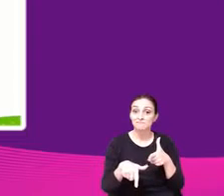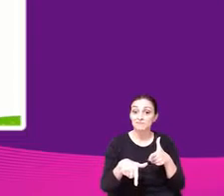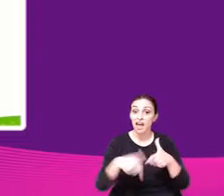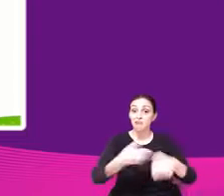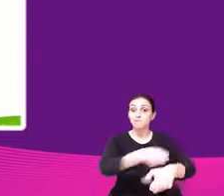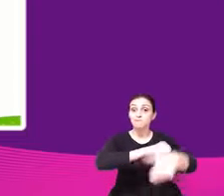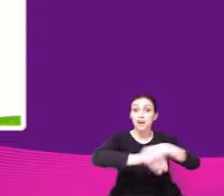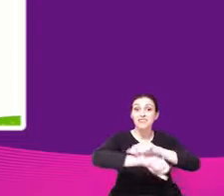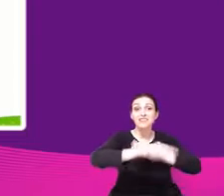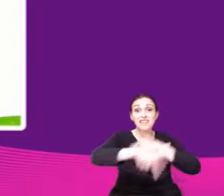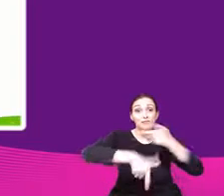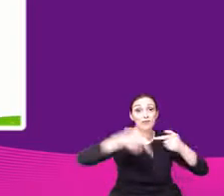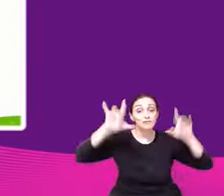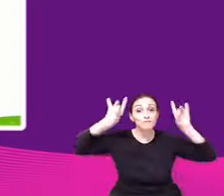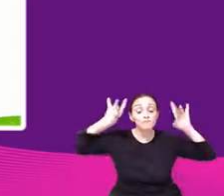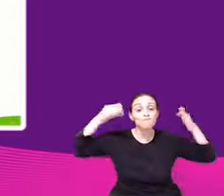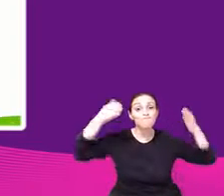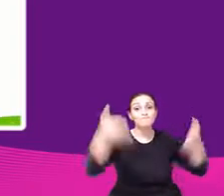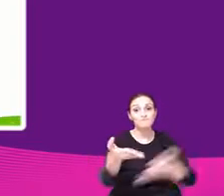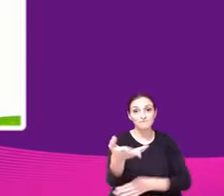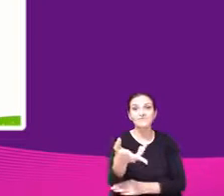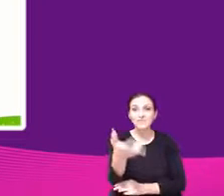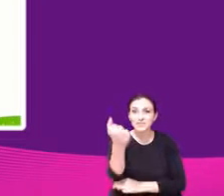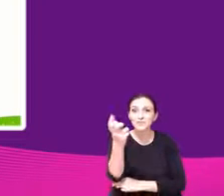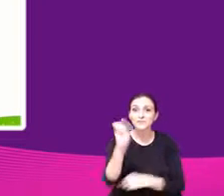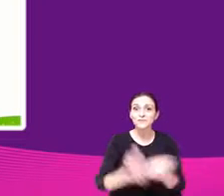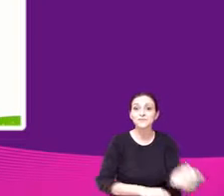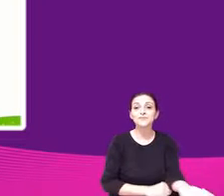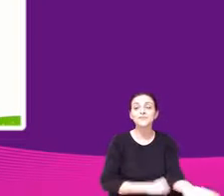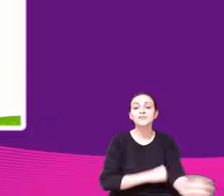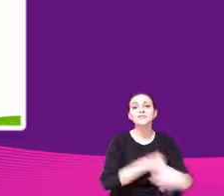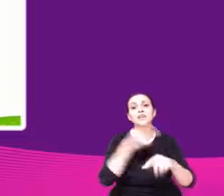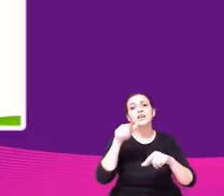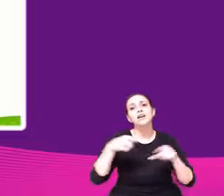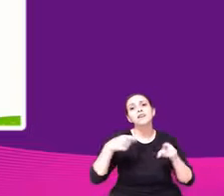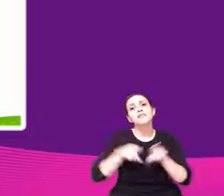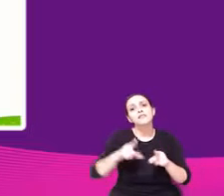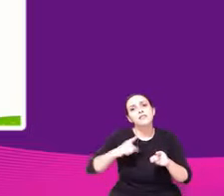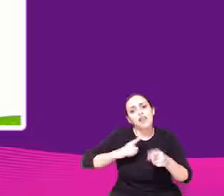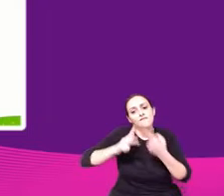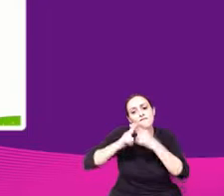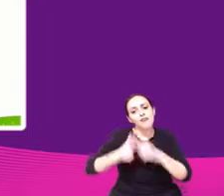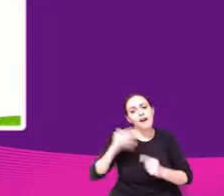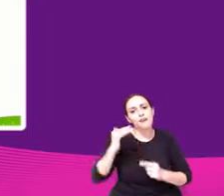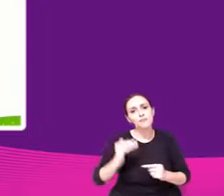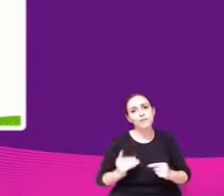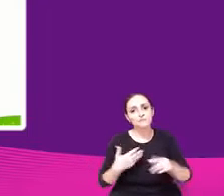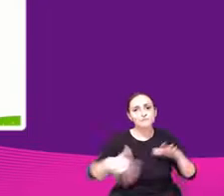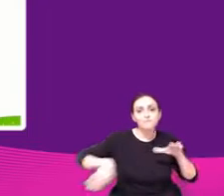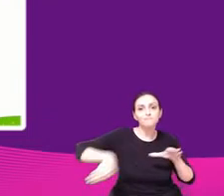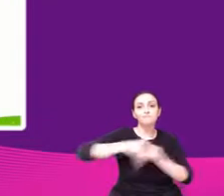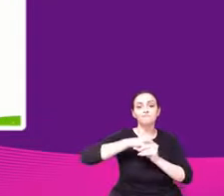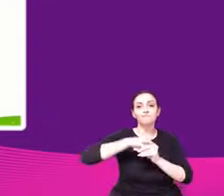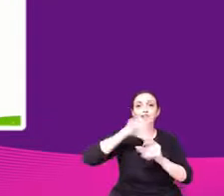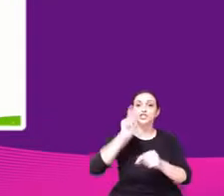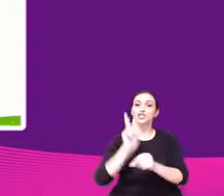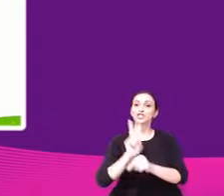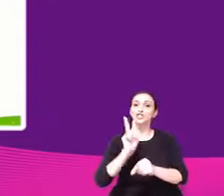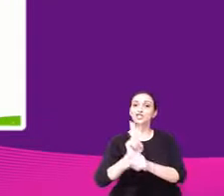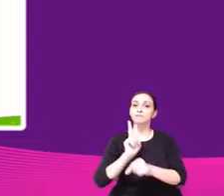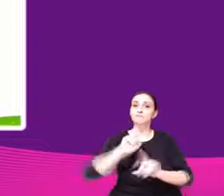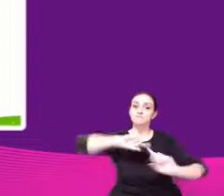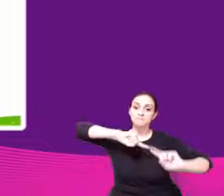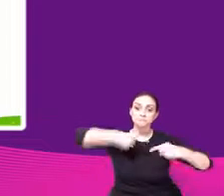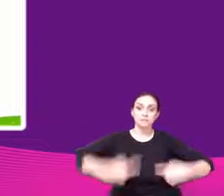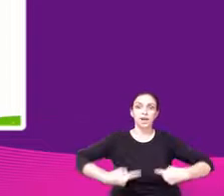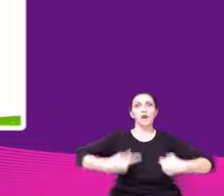seja, mesmo se a gente, mesmo tendo as ferramentas, a implementação da prevenção, ela tem um desafio também